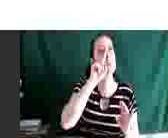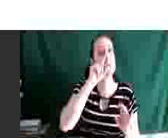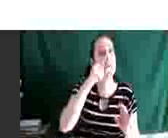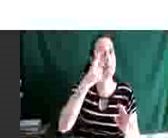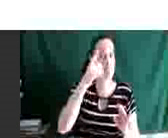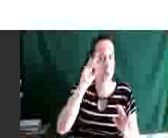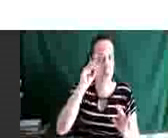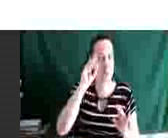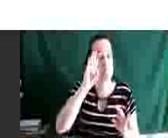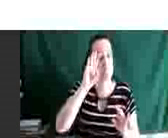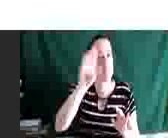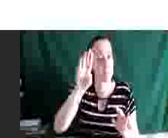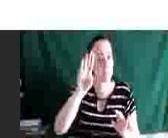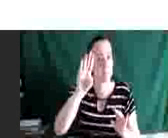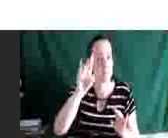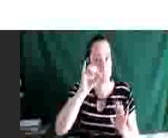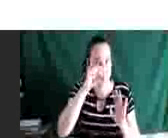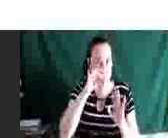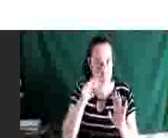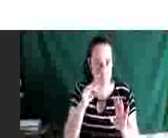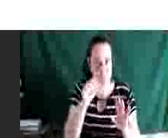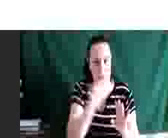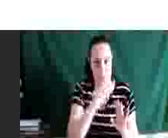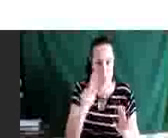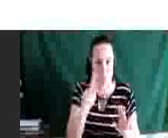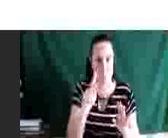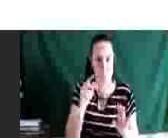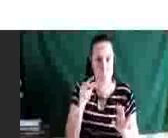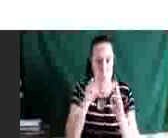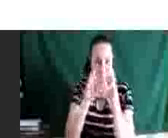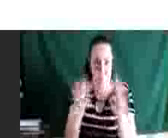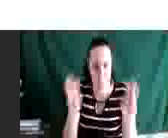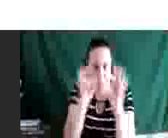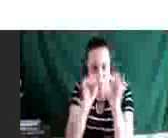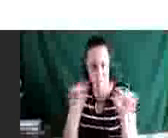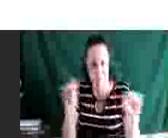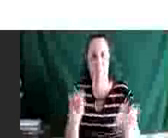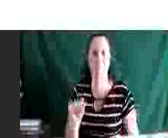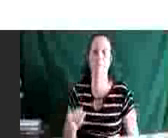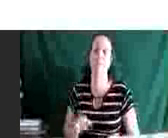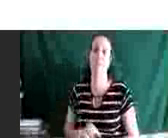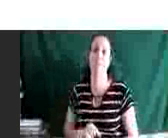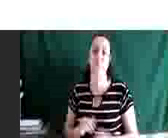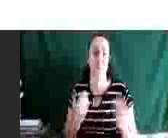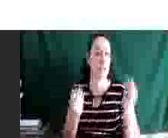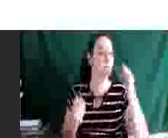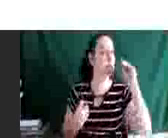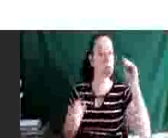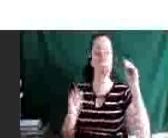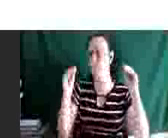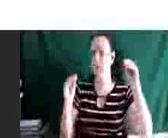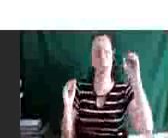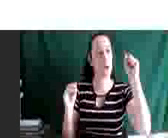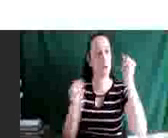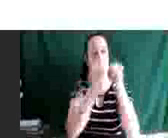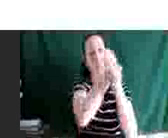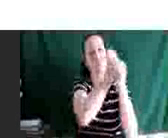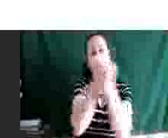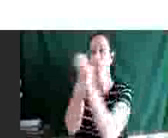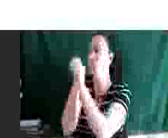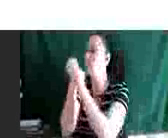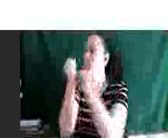você vai planejar o projeto, conversar lá com o seu cliente, né? Ele te contratou para fazer um pentest, ele vai